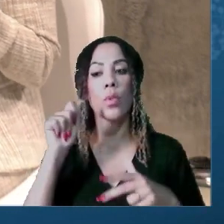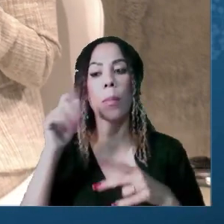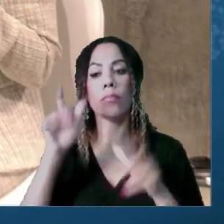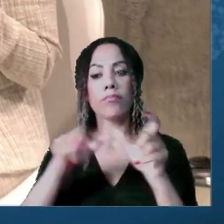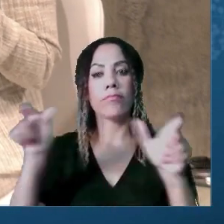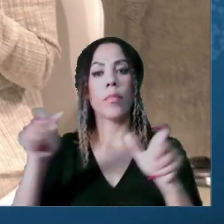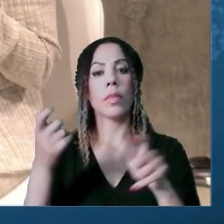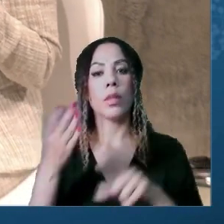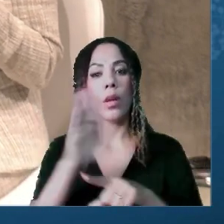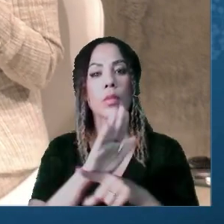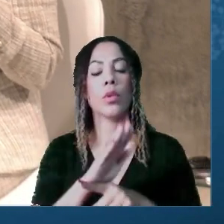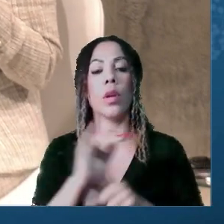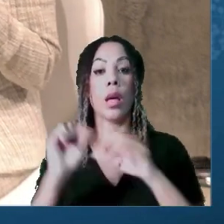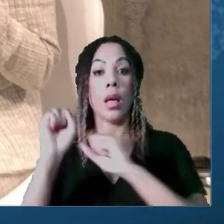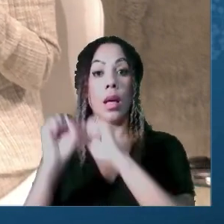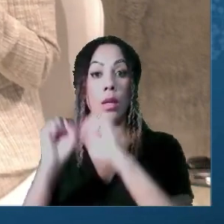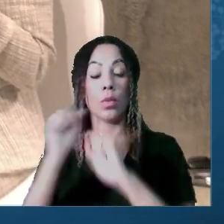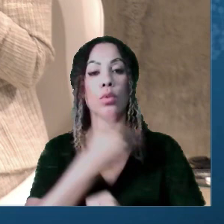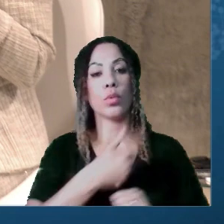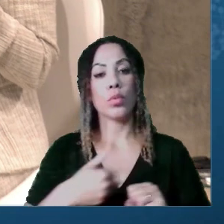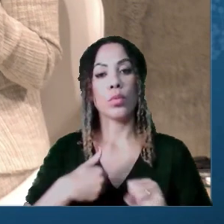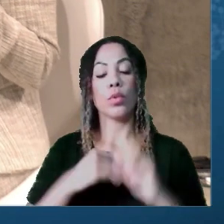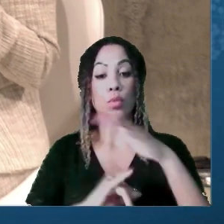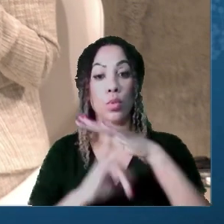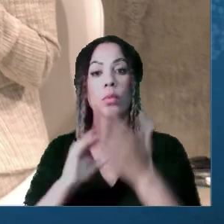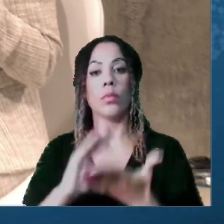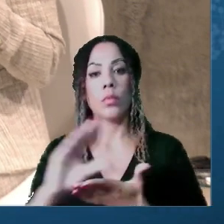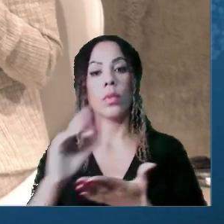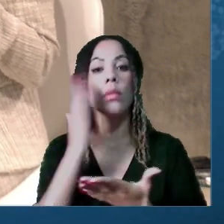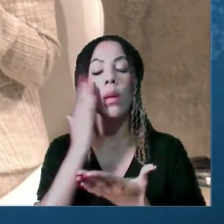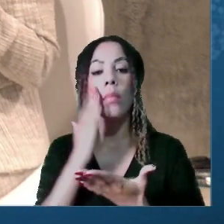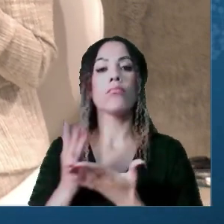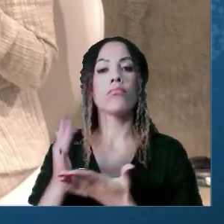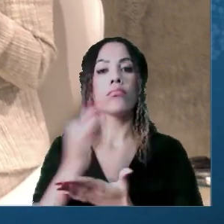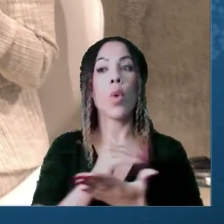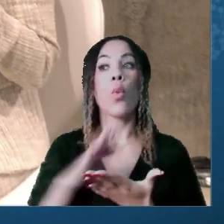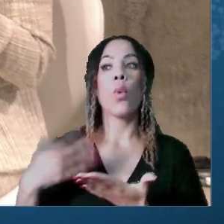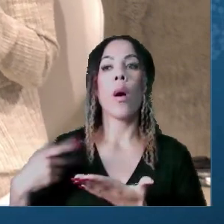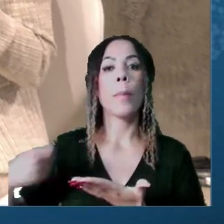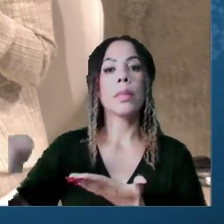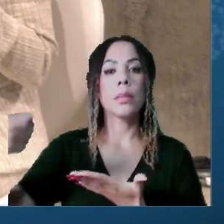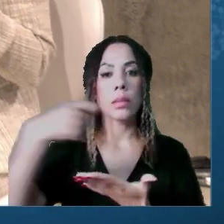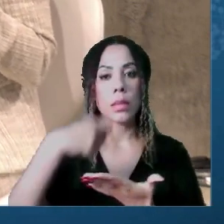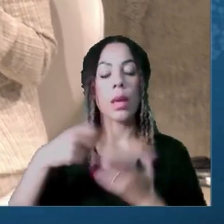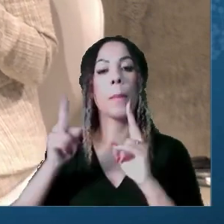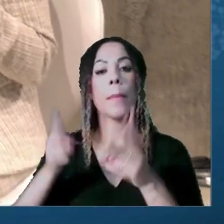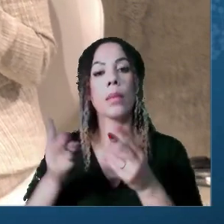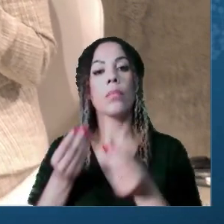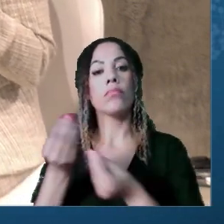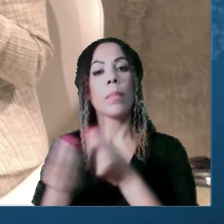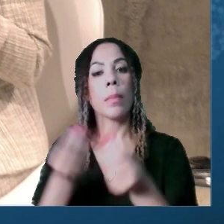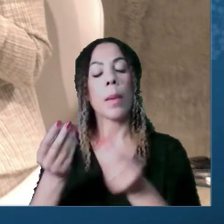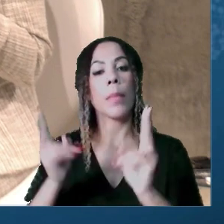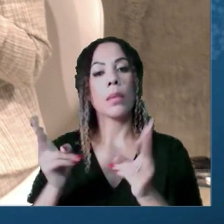indústria, governo, instituições de fomento, em mapear esses centros e manter, alimentando esses centros